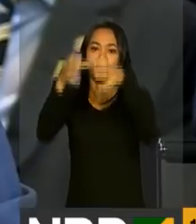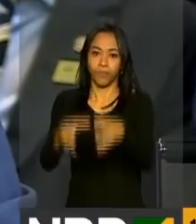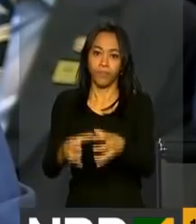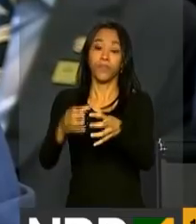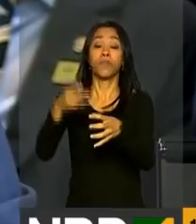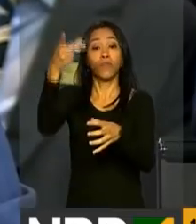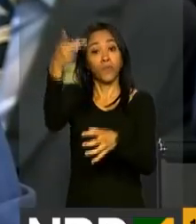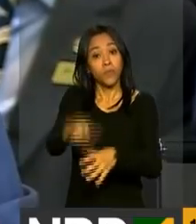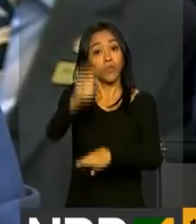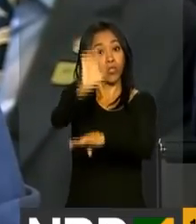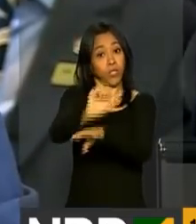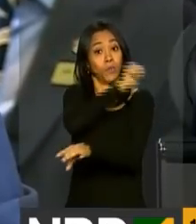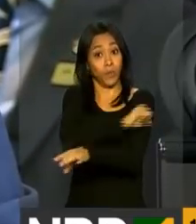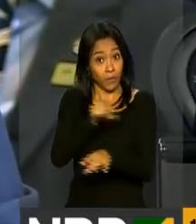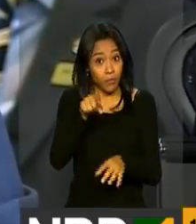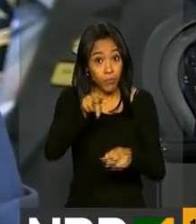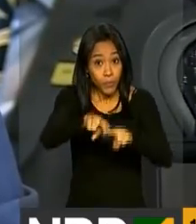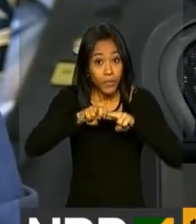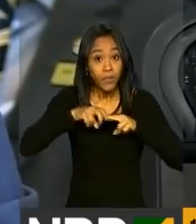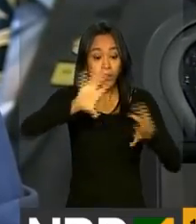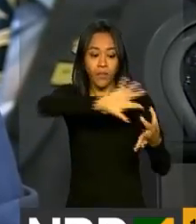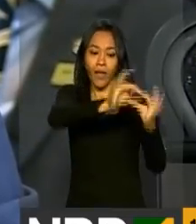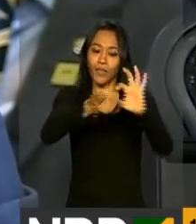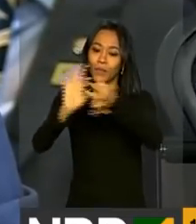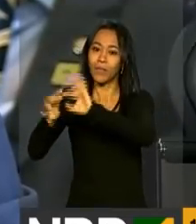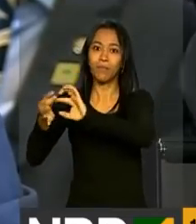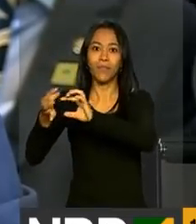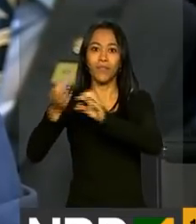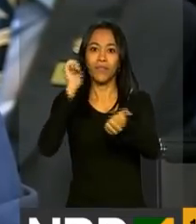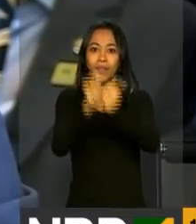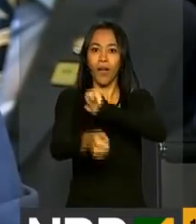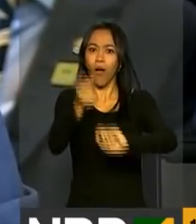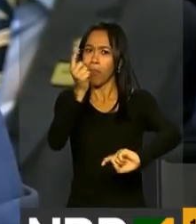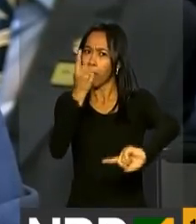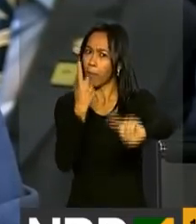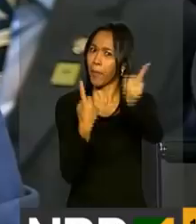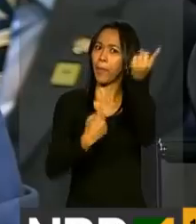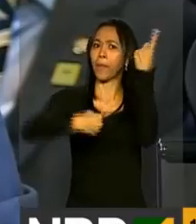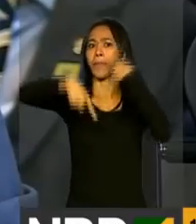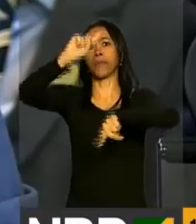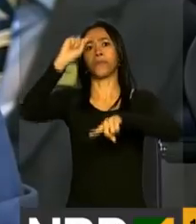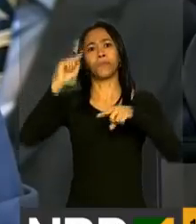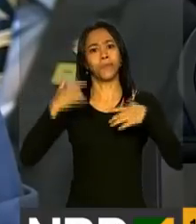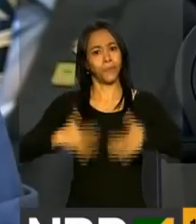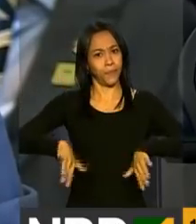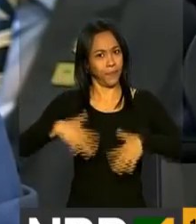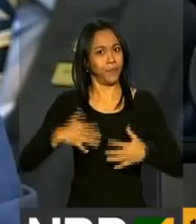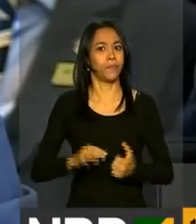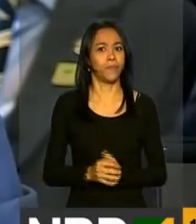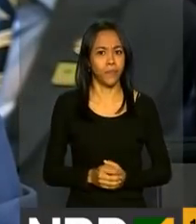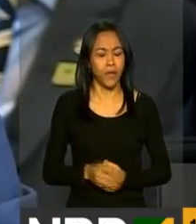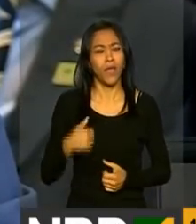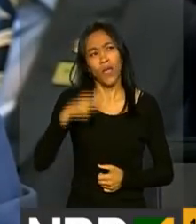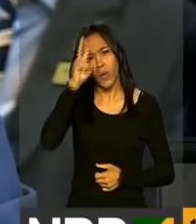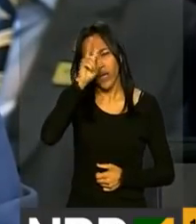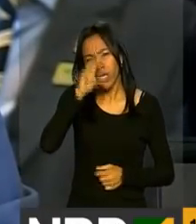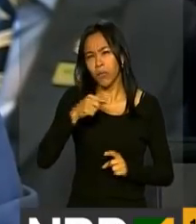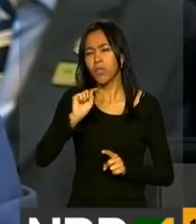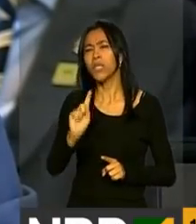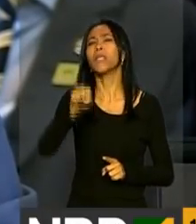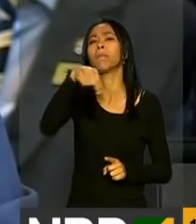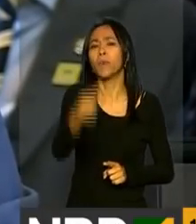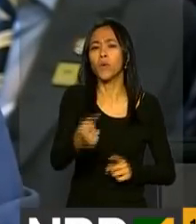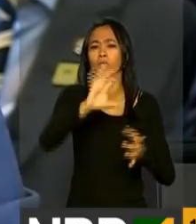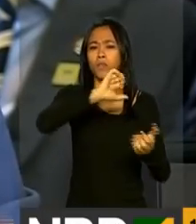fez com que as olimpíadas tivesse um sucesso é extraordinário me recordo que logo depois delas eu